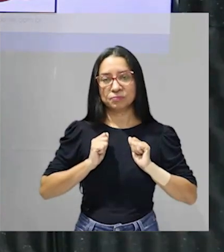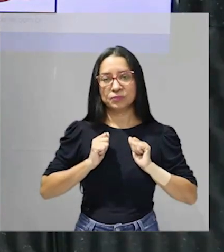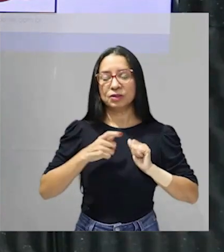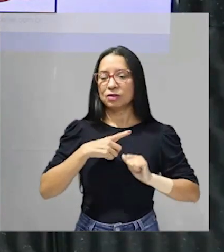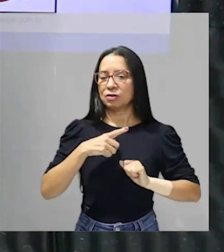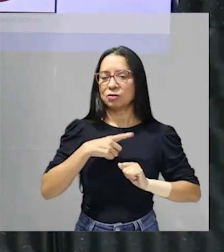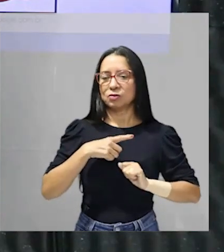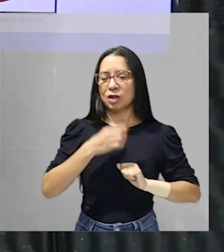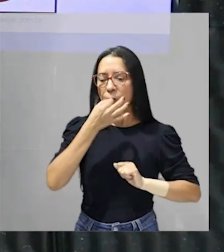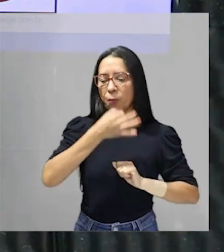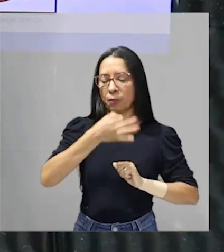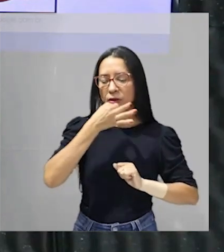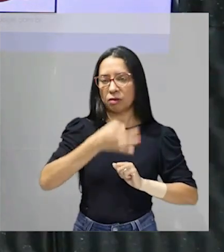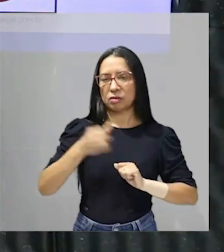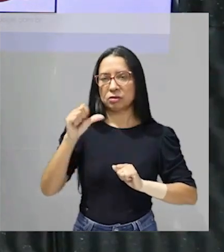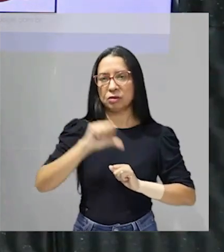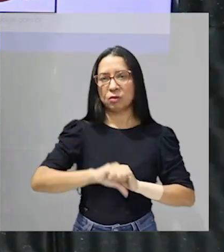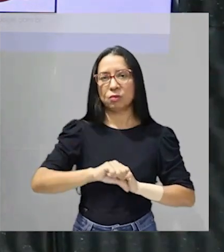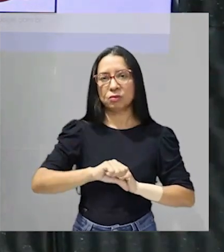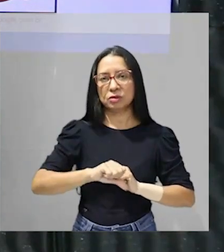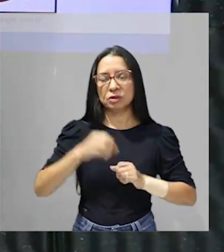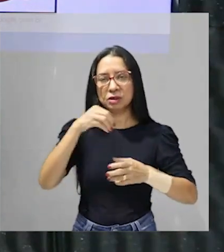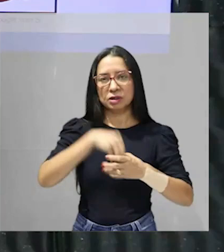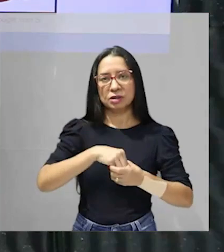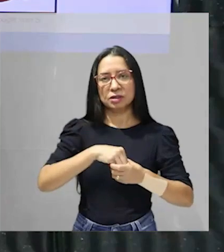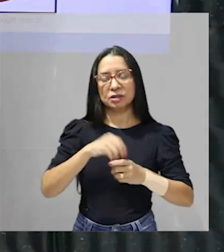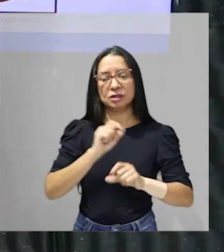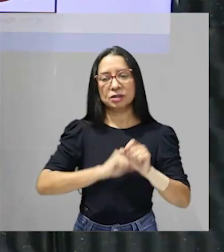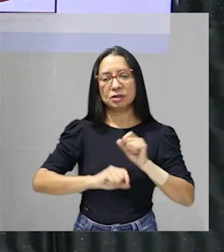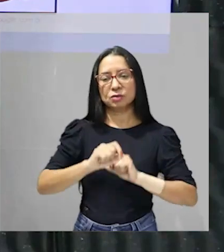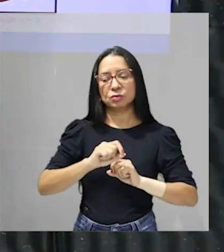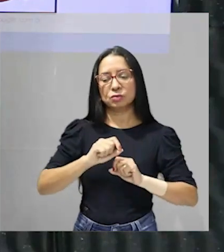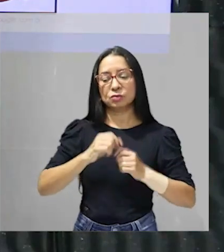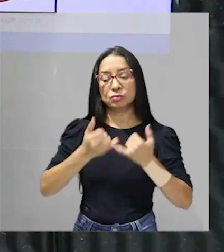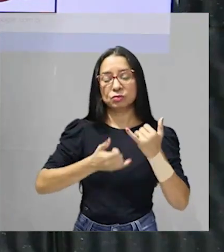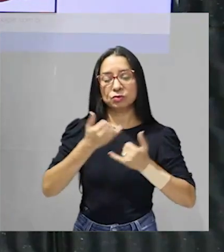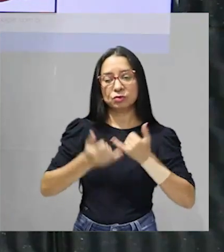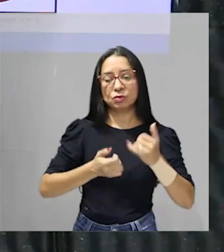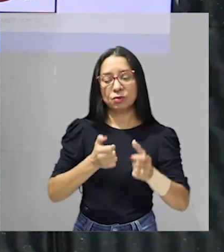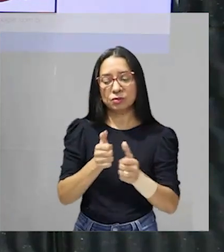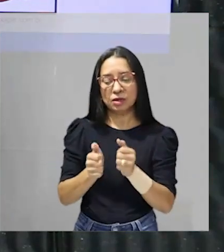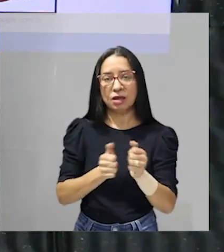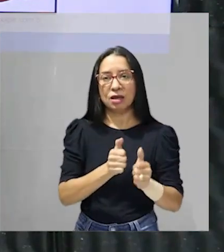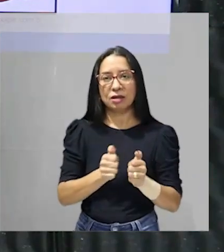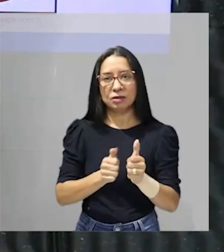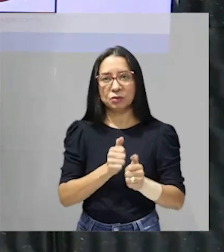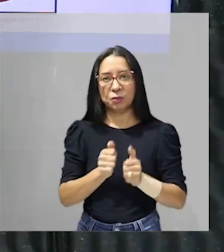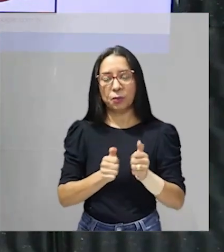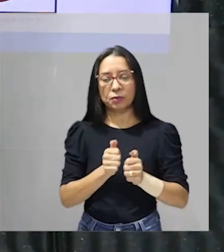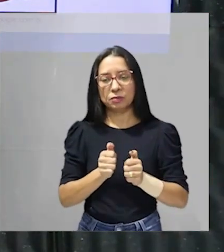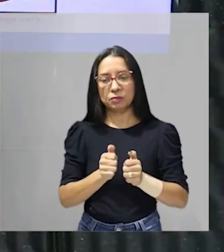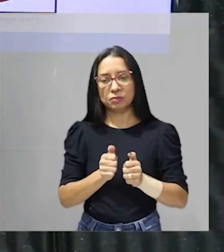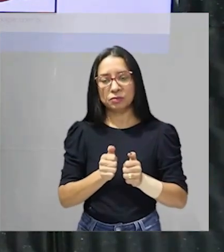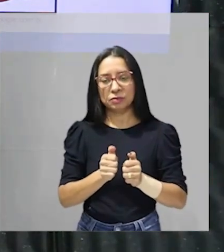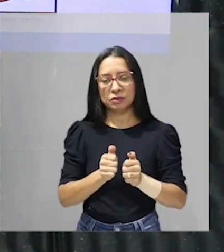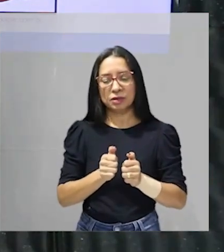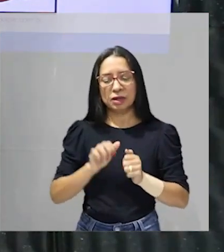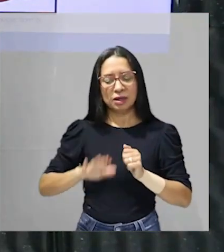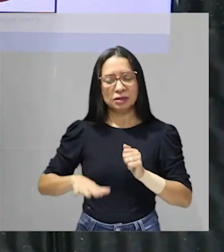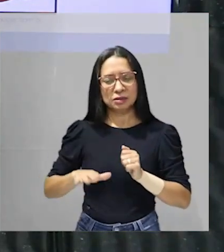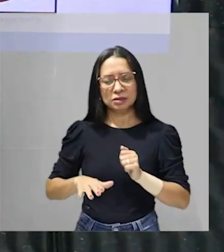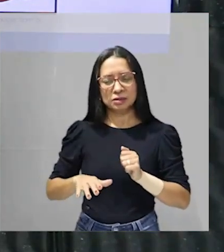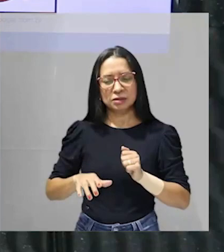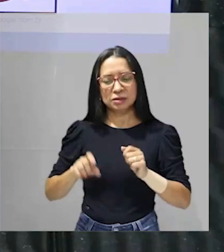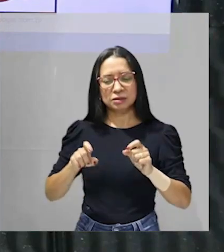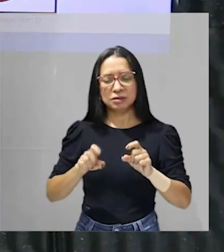crítica dentro da emancipação dos jogos eletrônicos na atualidade as crianças os adolescentes vivem muito frente ao computador